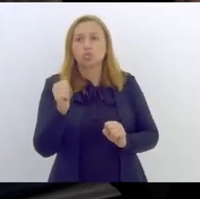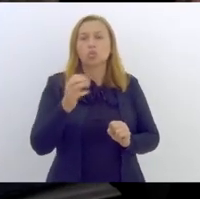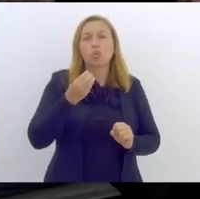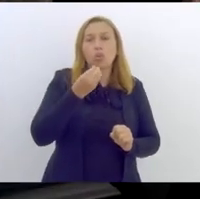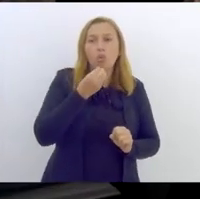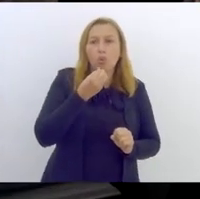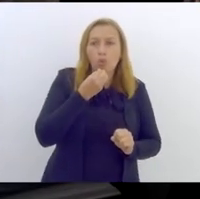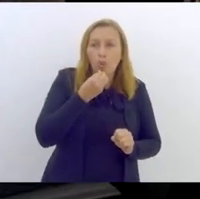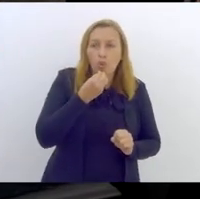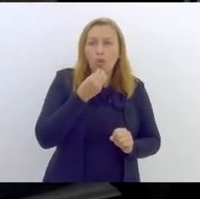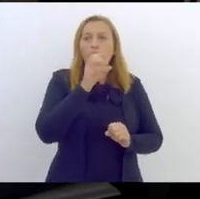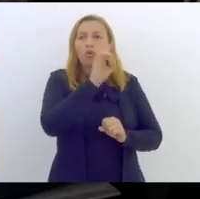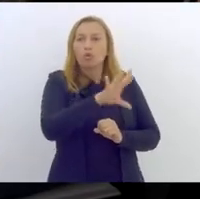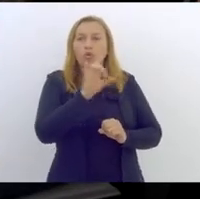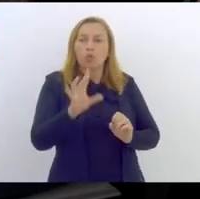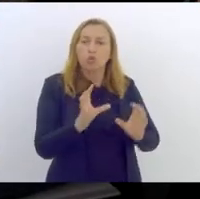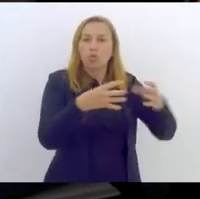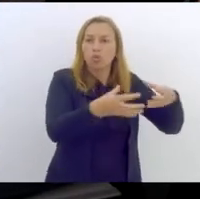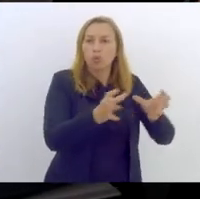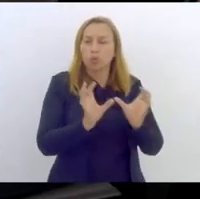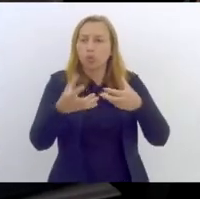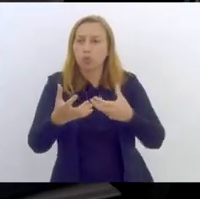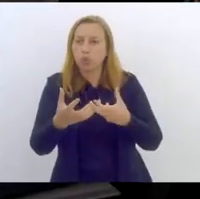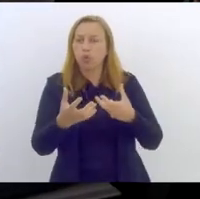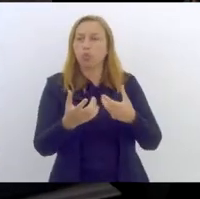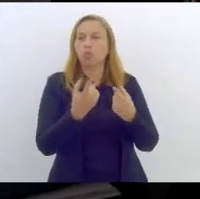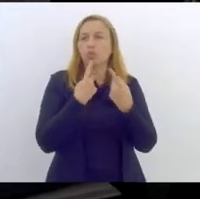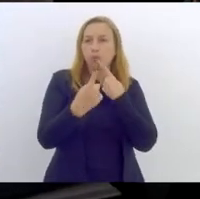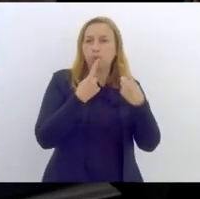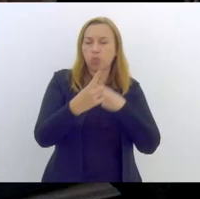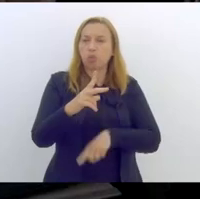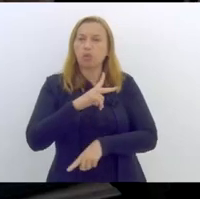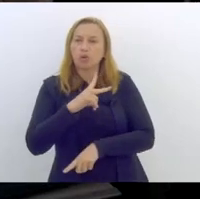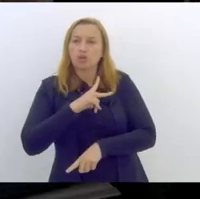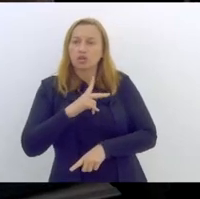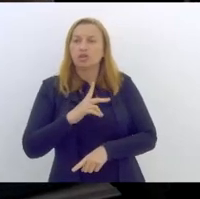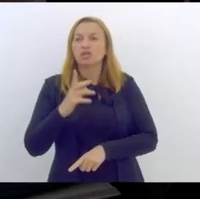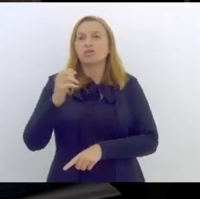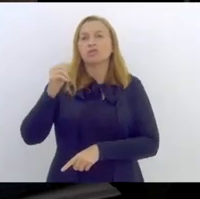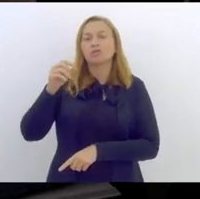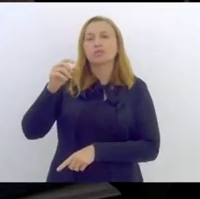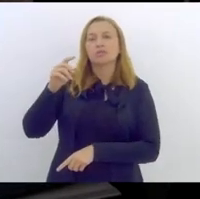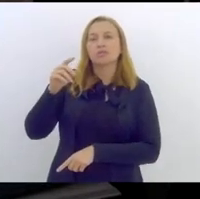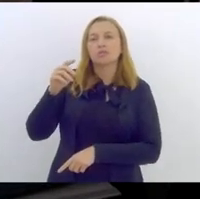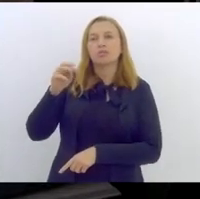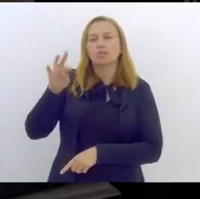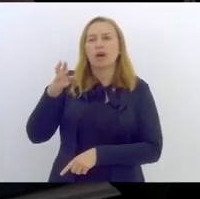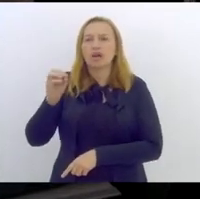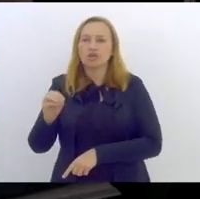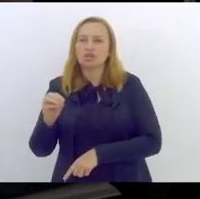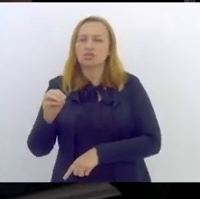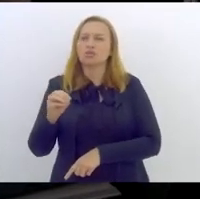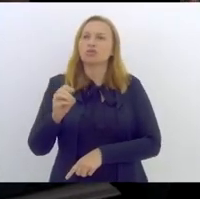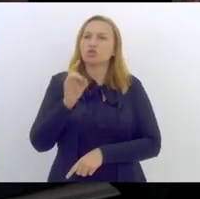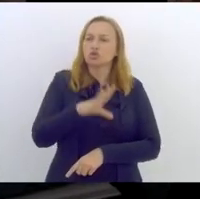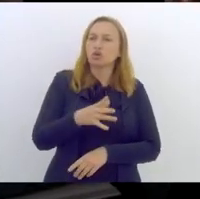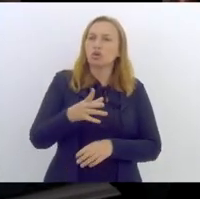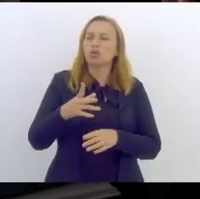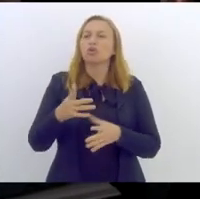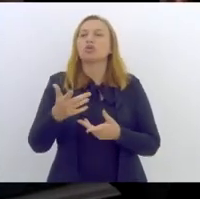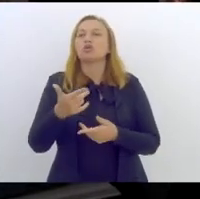oportunidade cada concurso de alugar individualmente como o Márcio Garcia é bem ressaltou só do concurso atual